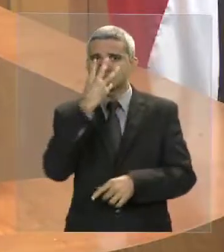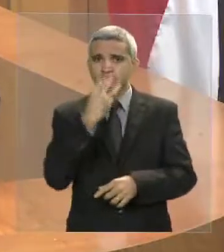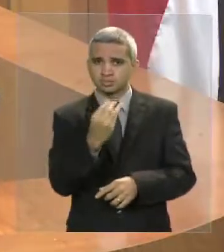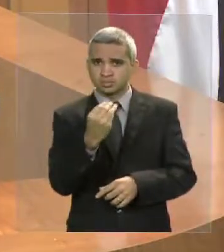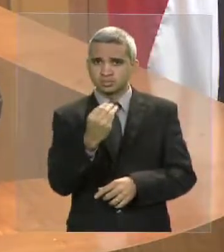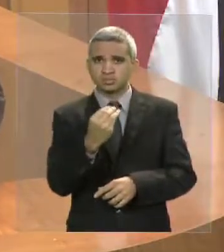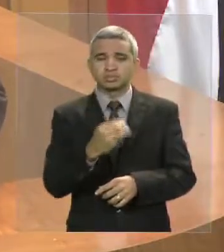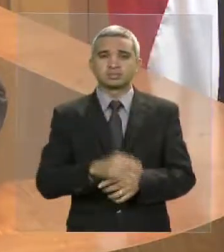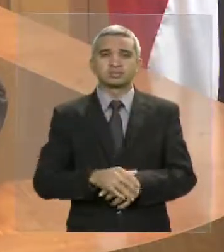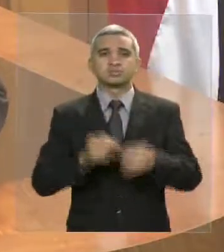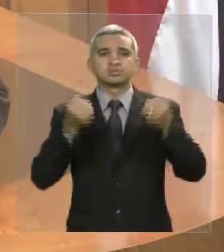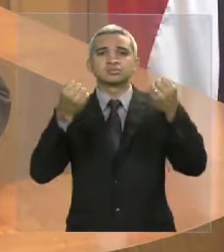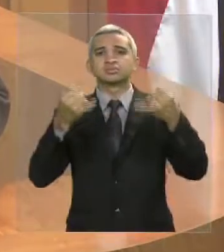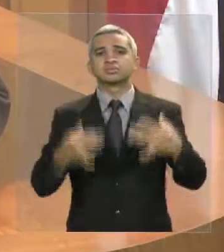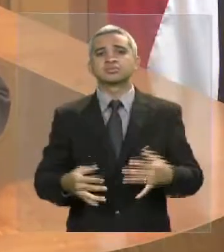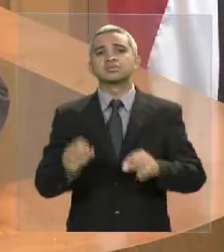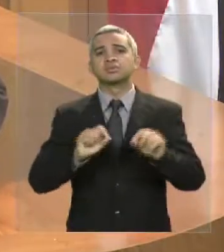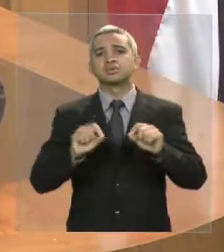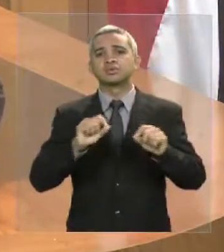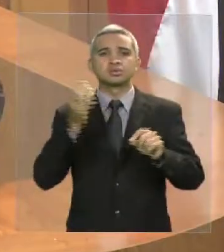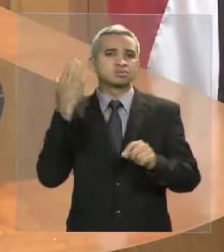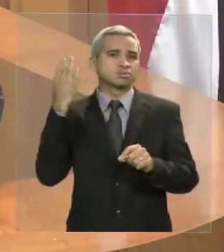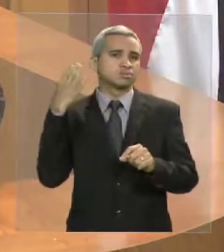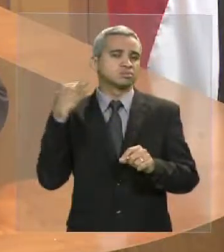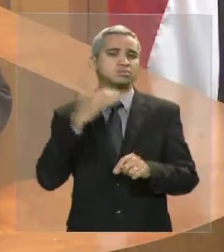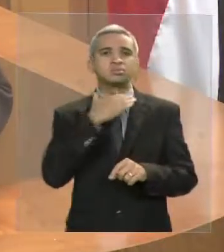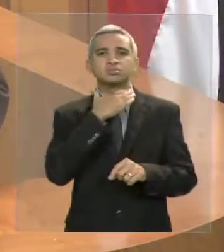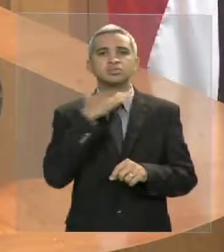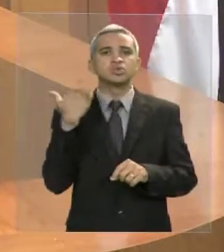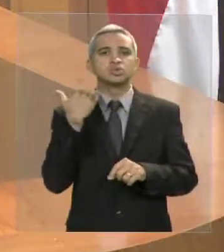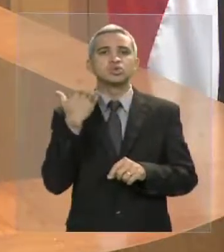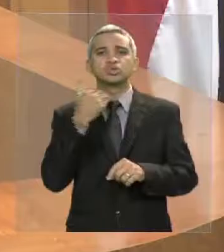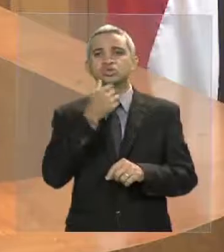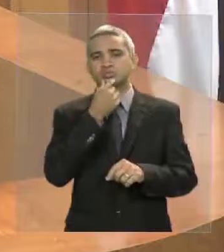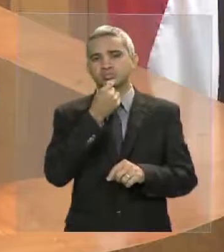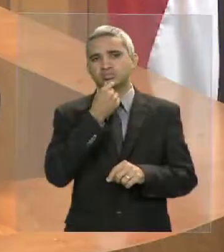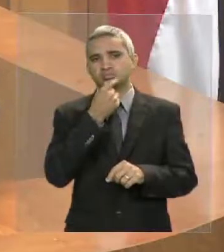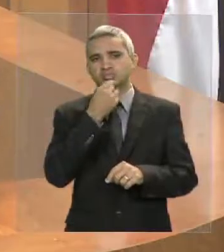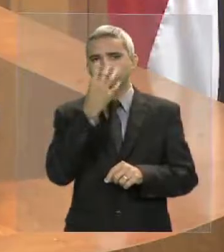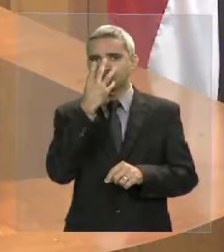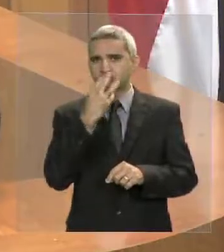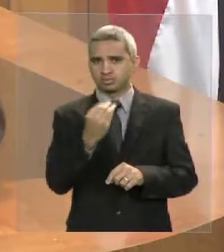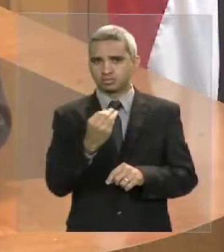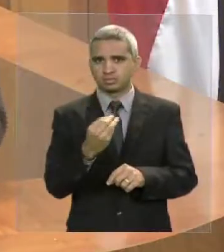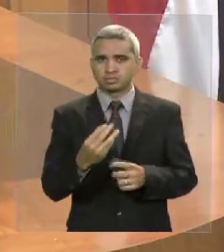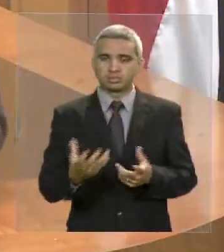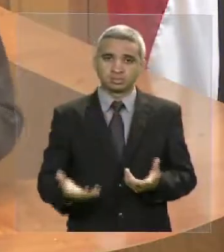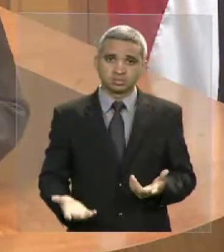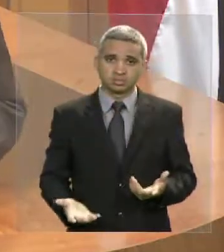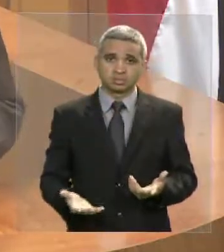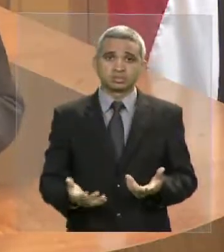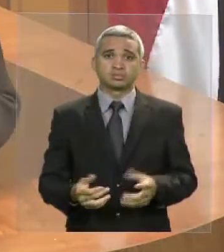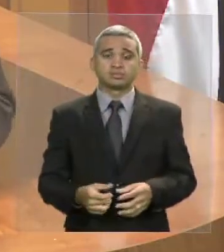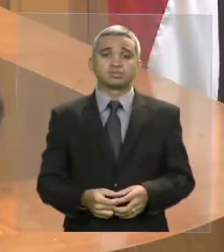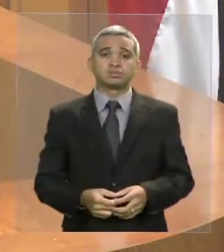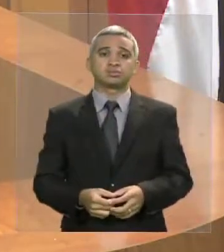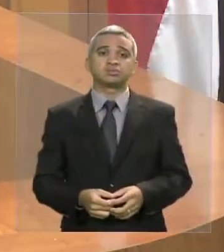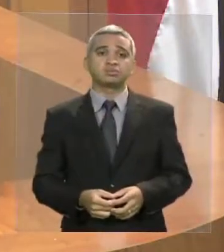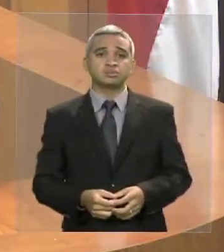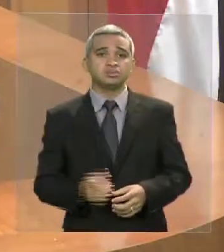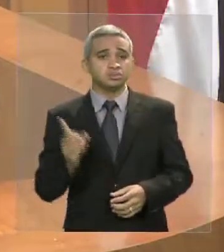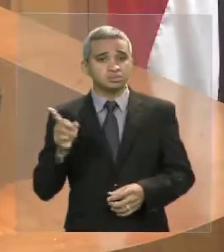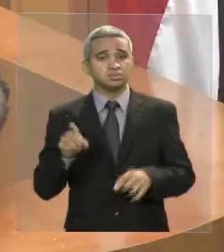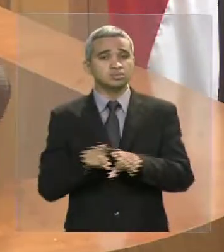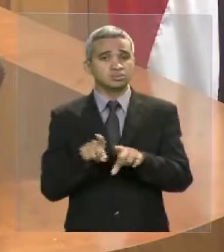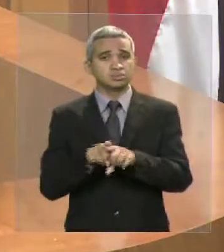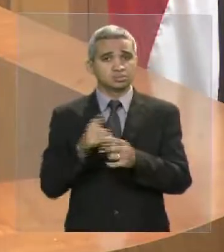um homicídio que houve com relação a um operador do sistema de transporte. E nós vamos, na ocasião, falar sobre essa problemática tão séria que nos